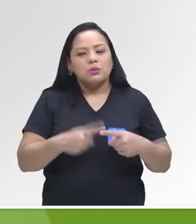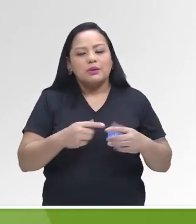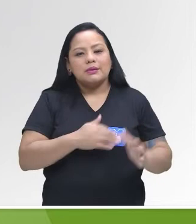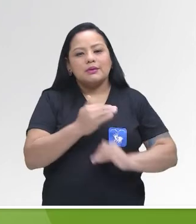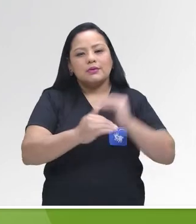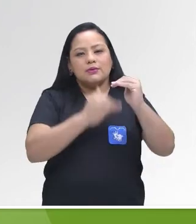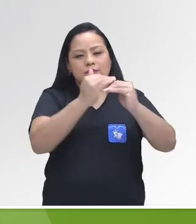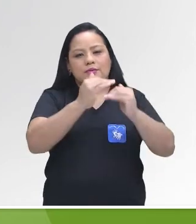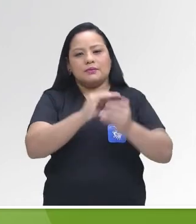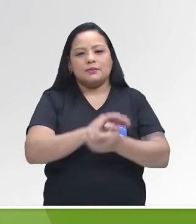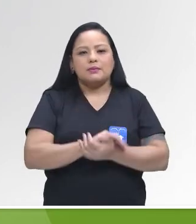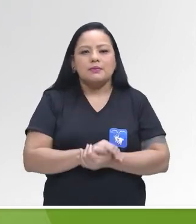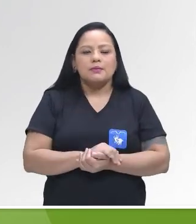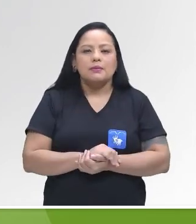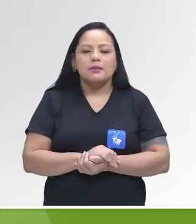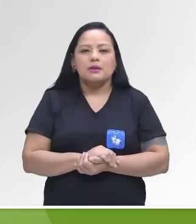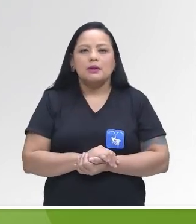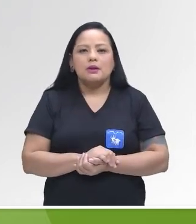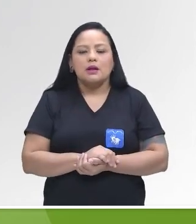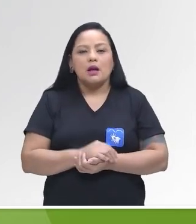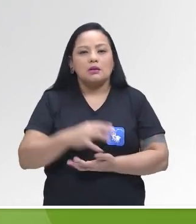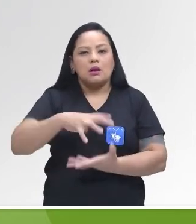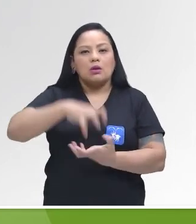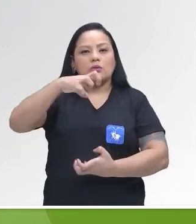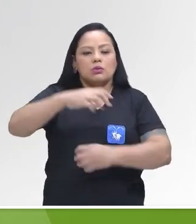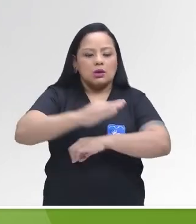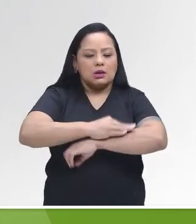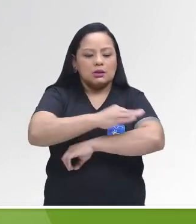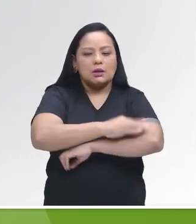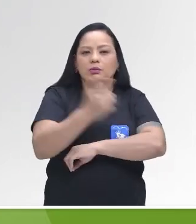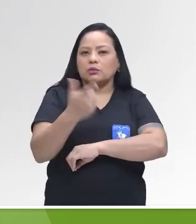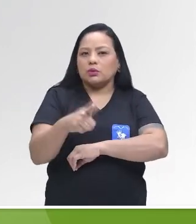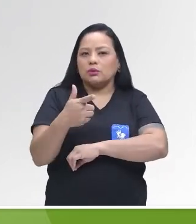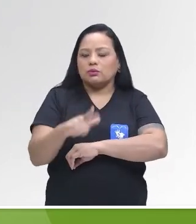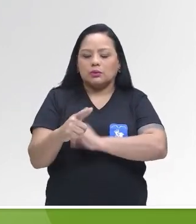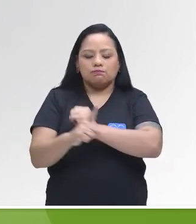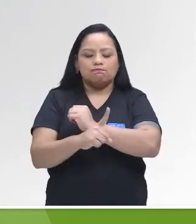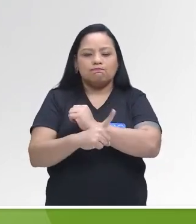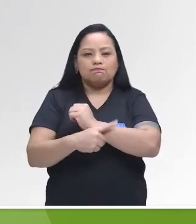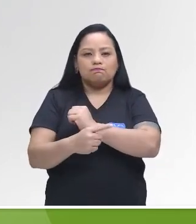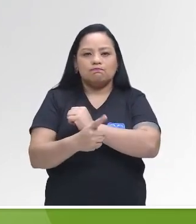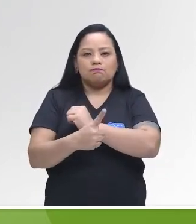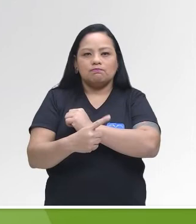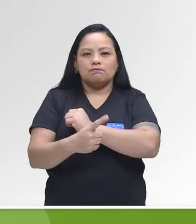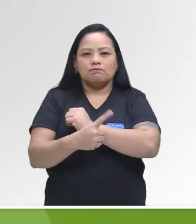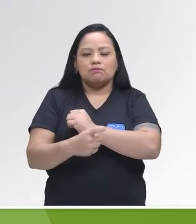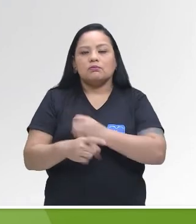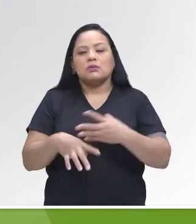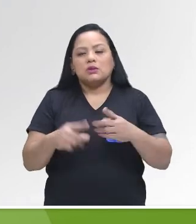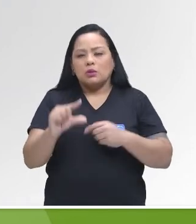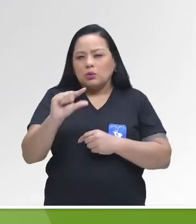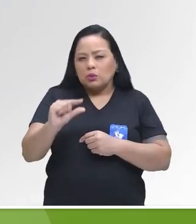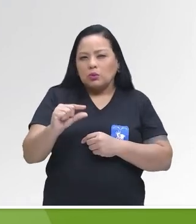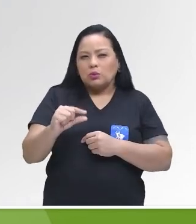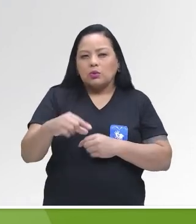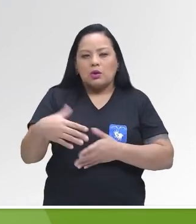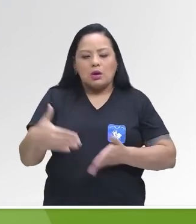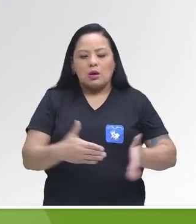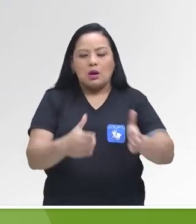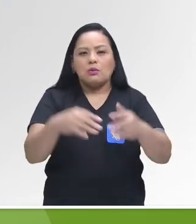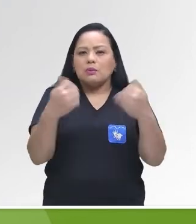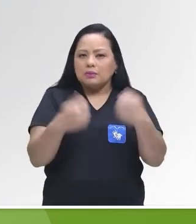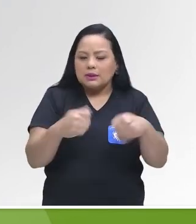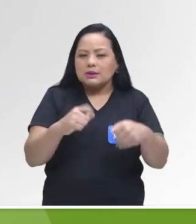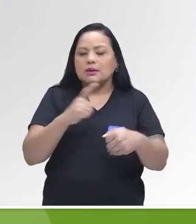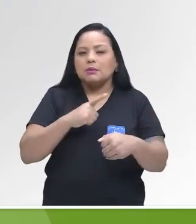animal, tá? E aí, na fase adulta, eles não vão apresentar cauda, tá bom? Então, as larvas são aquáticas, possuem nadadeiras